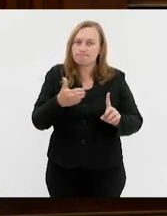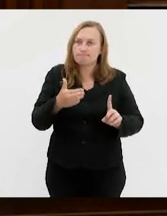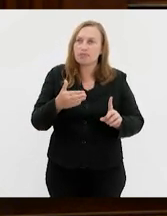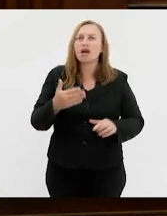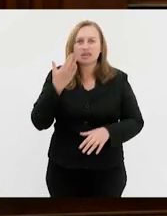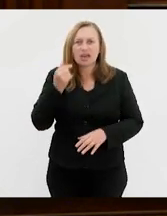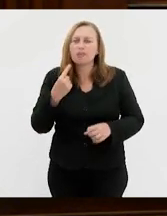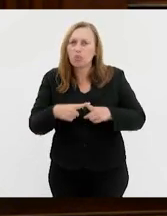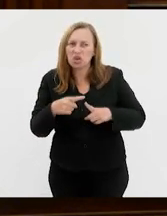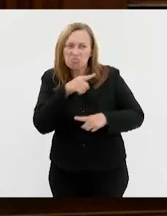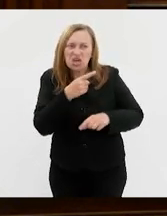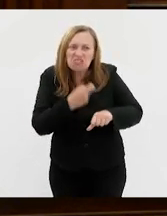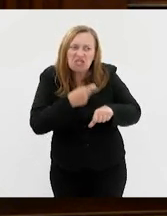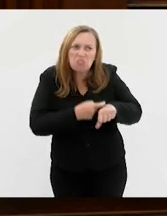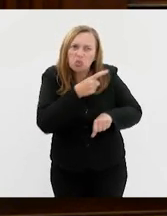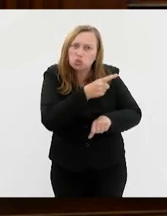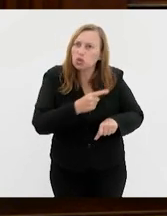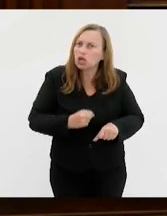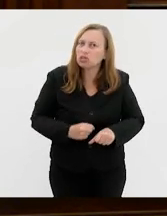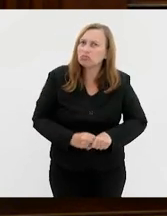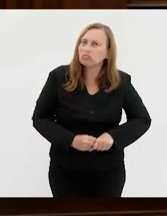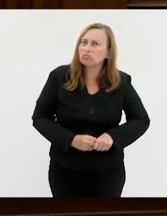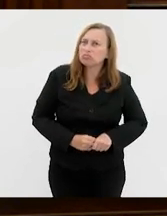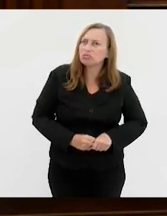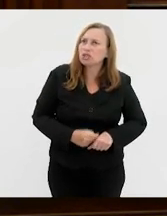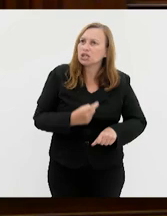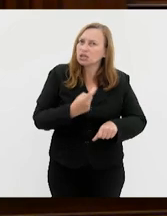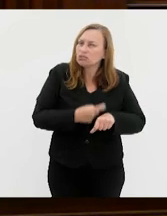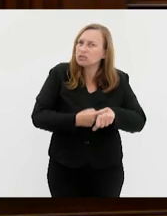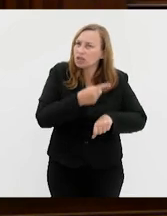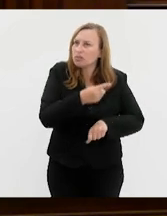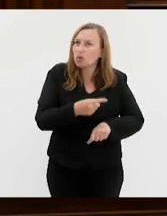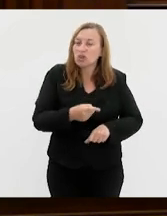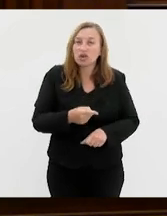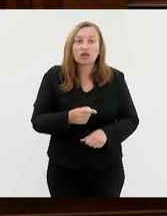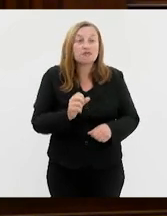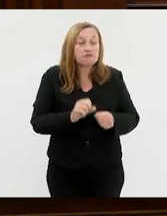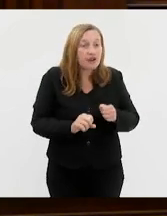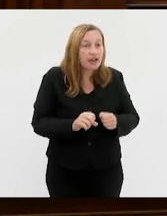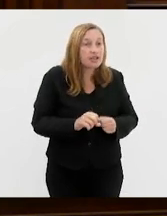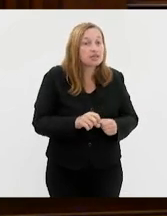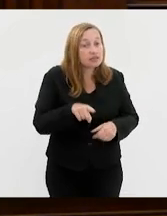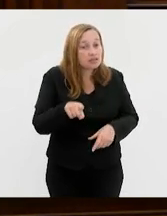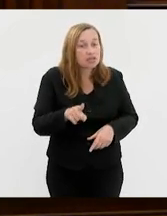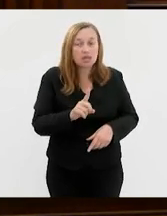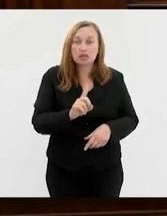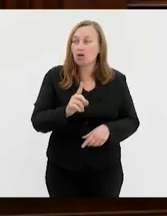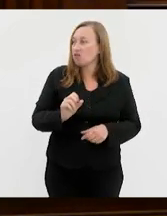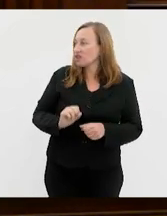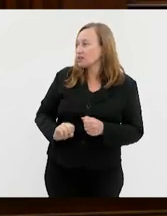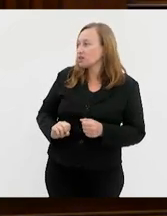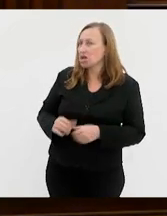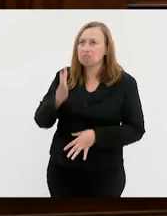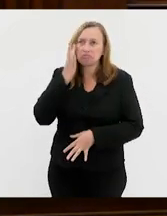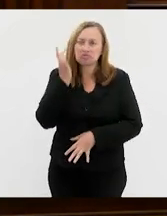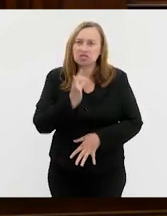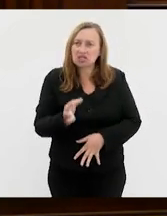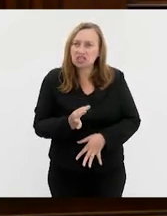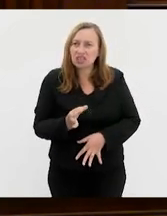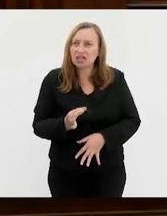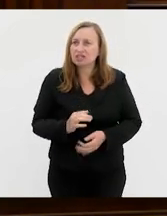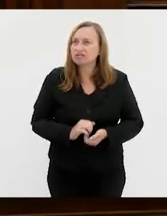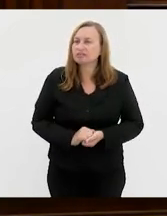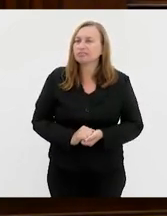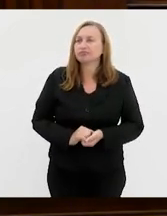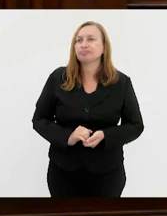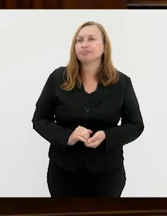ele era teimoso. Ele não adiantava. Você não faz isso, ele fazia. E eu não entendia, mas hoje está aí.